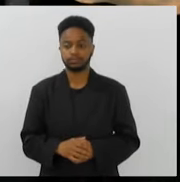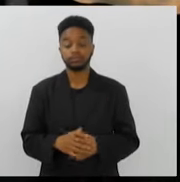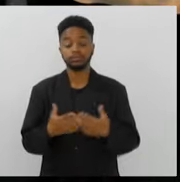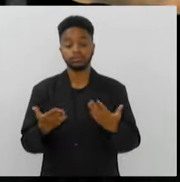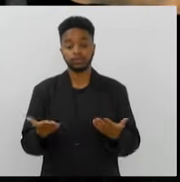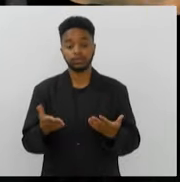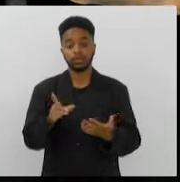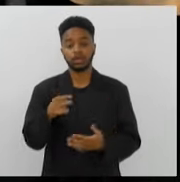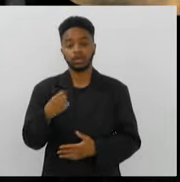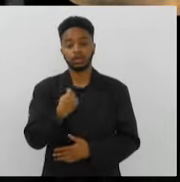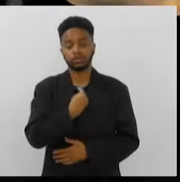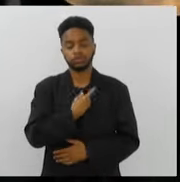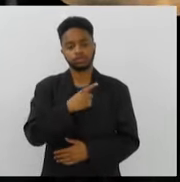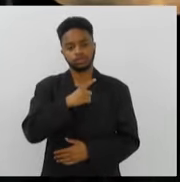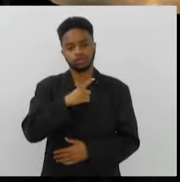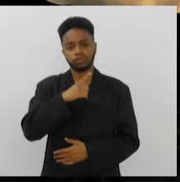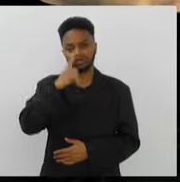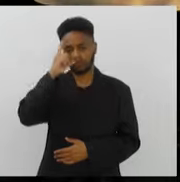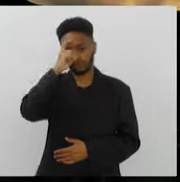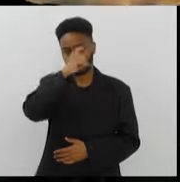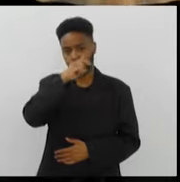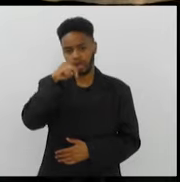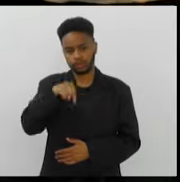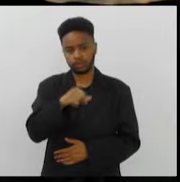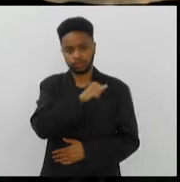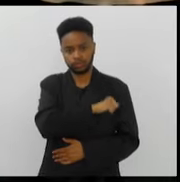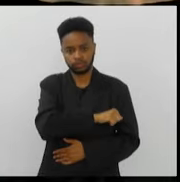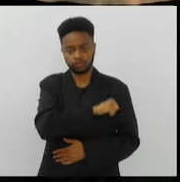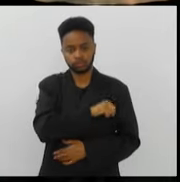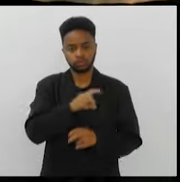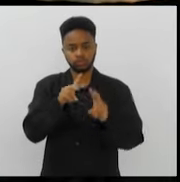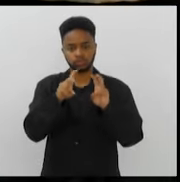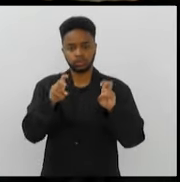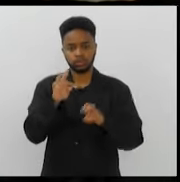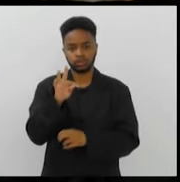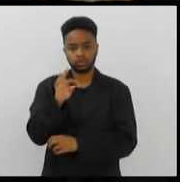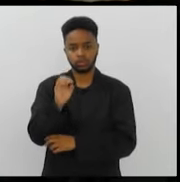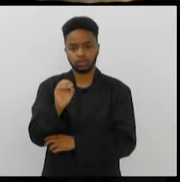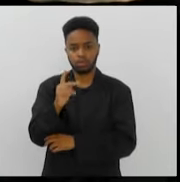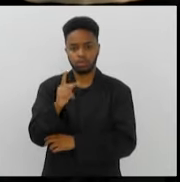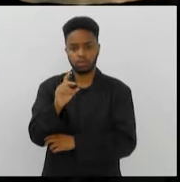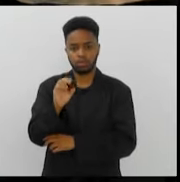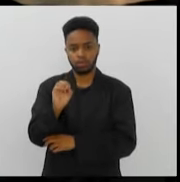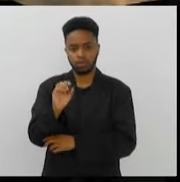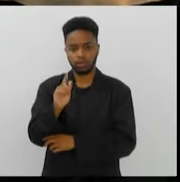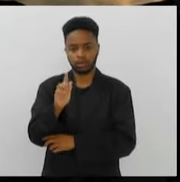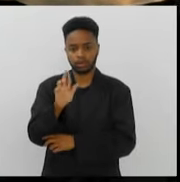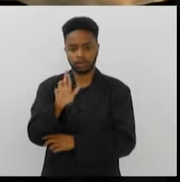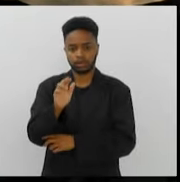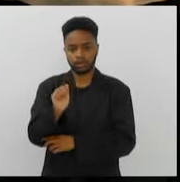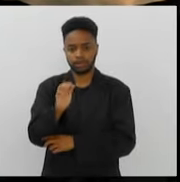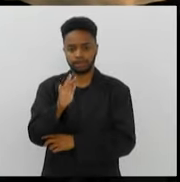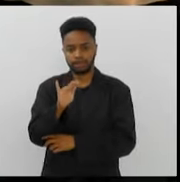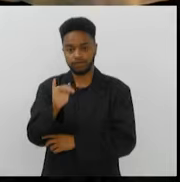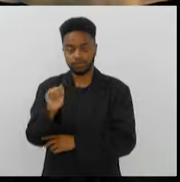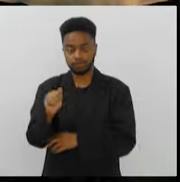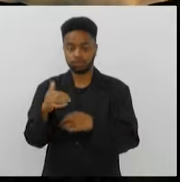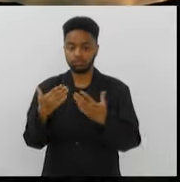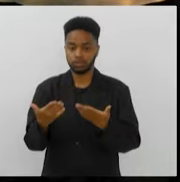Nós já temos dificuldade no Rio de Janeiro em relação à topografia. Com esse decreto do governador,